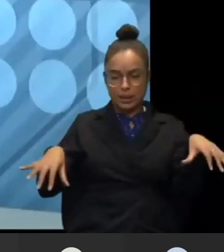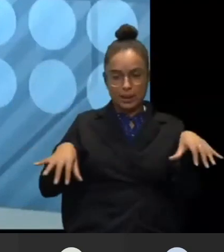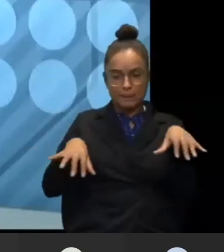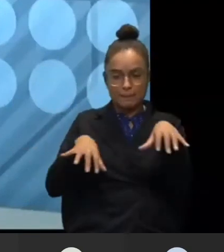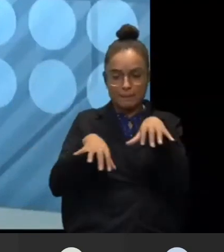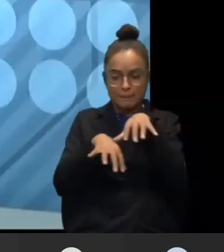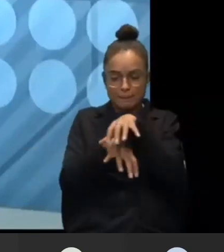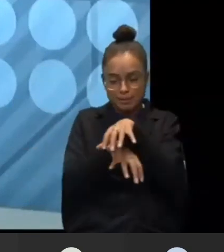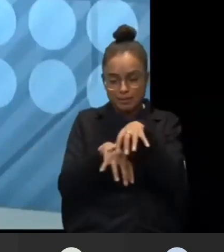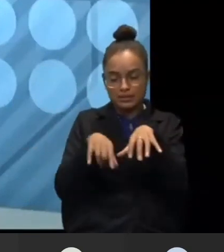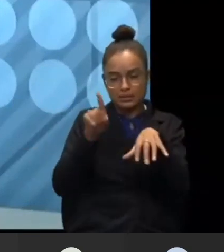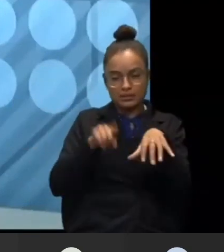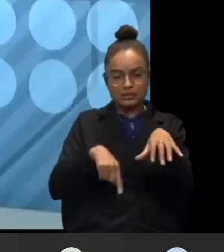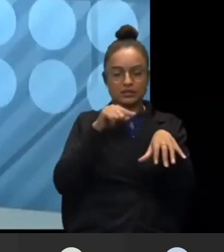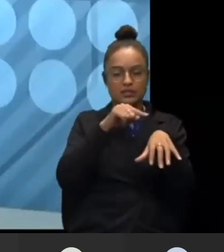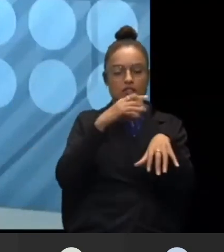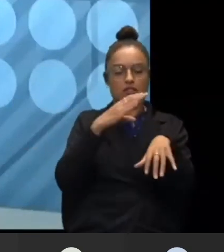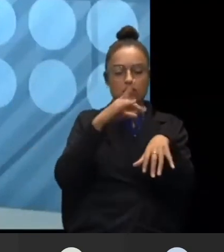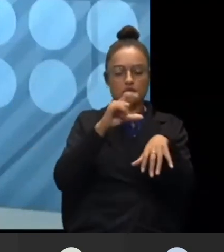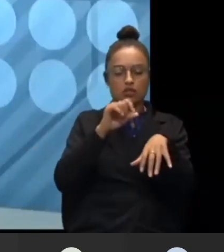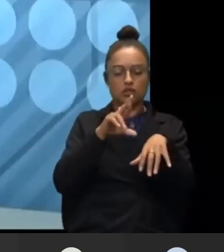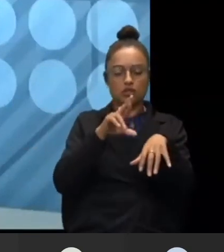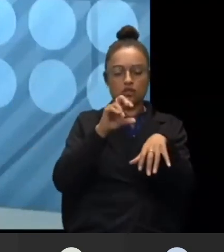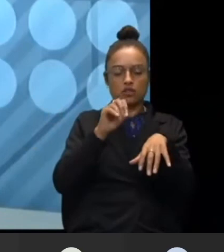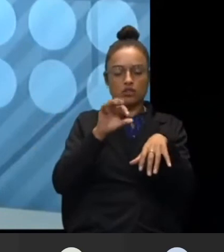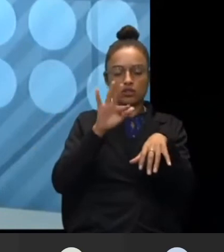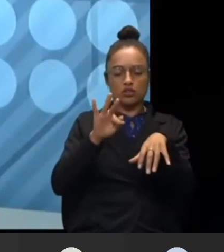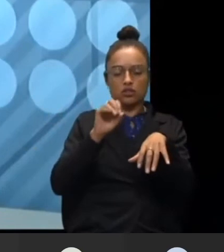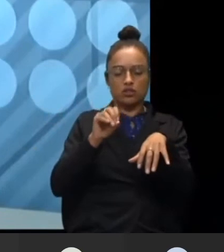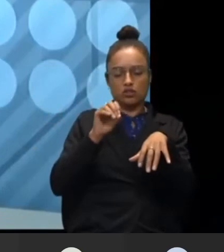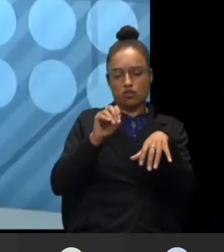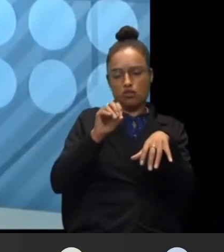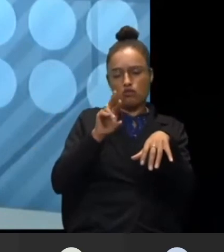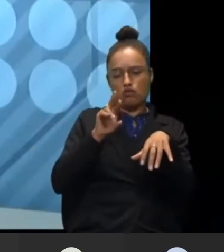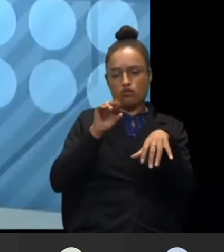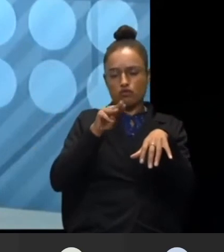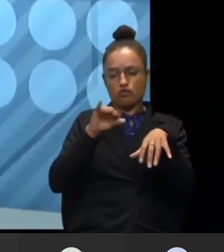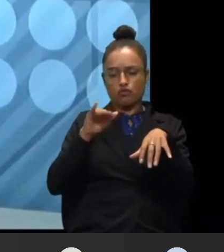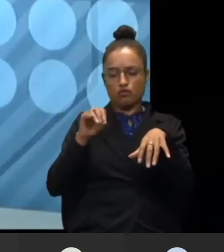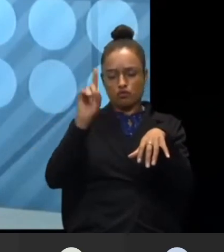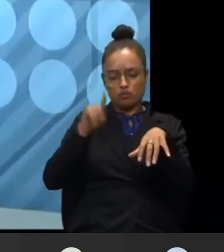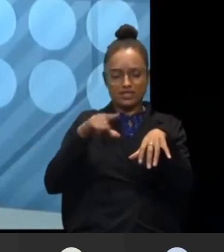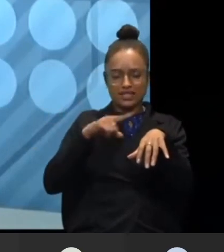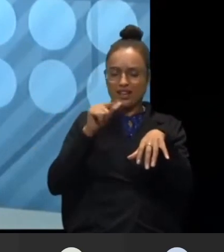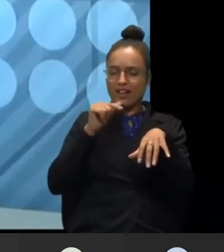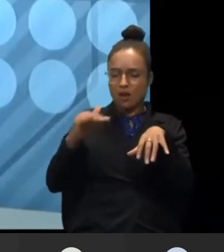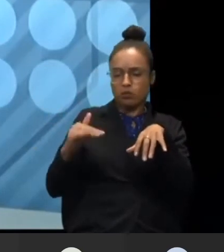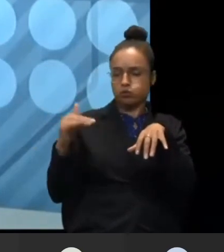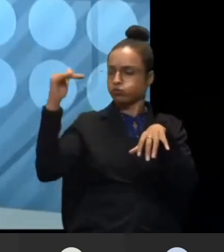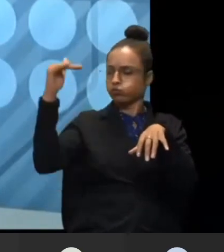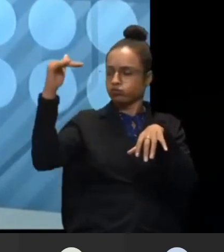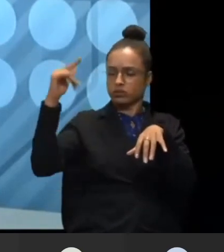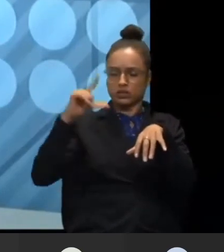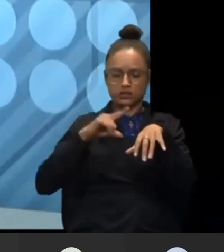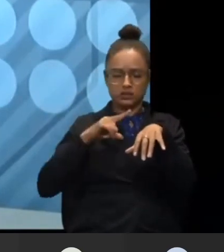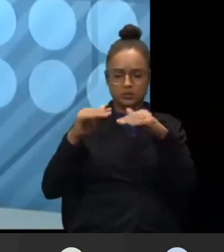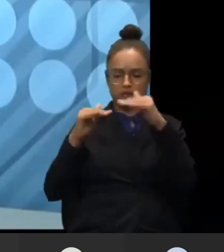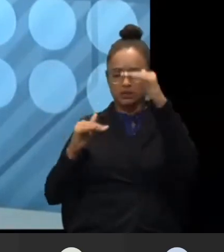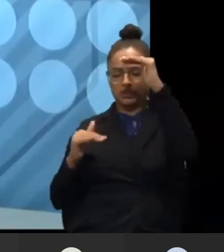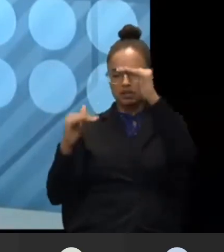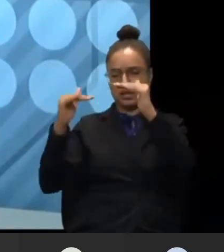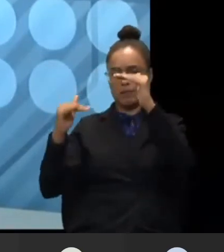da fase mais pesada, que é o cloroforme, para abaixo, nós teremos a água acima. E como